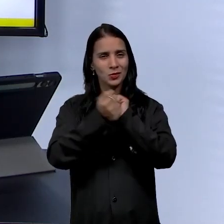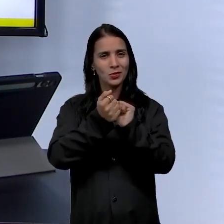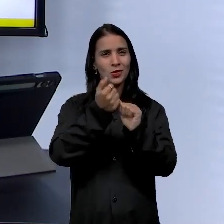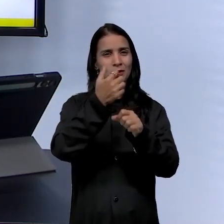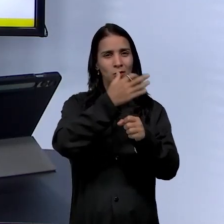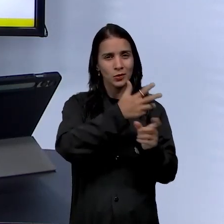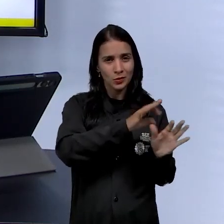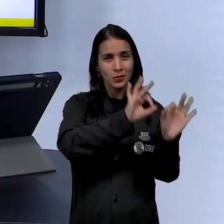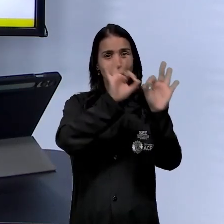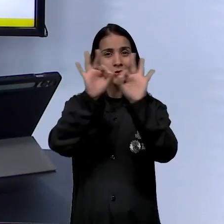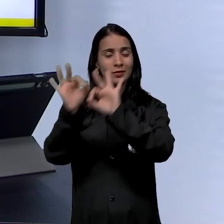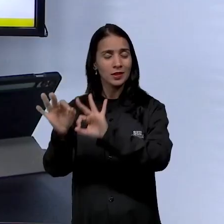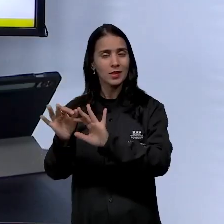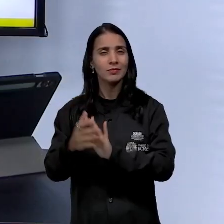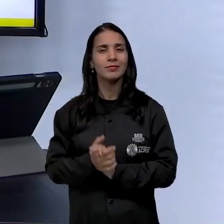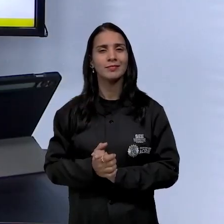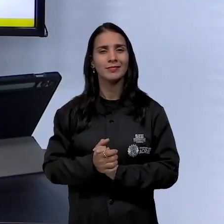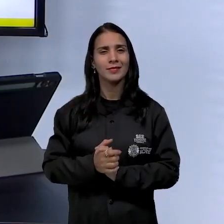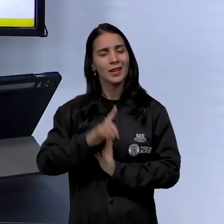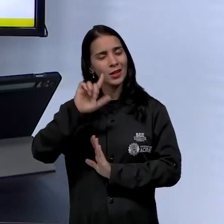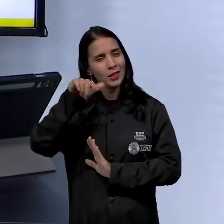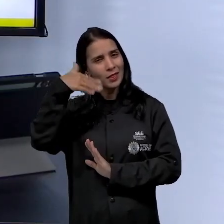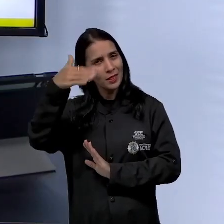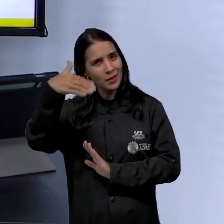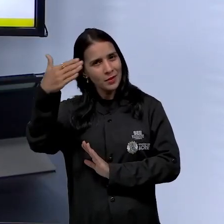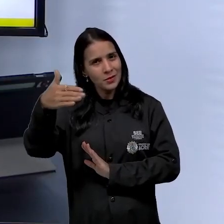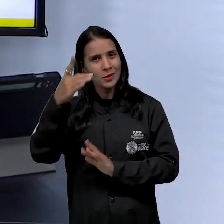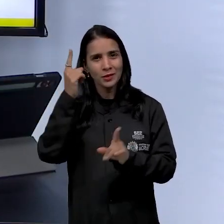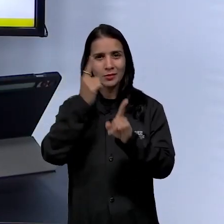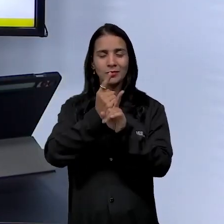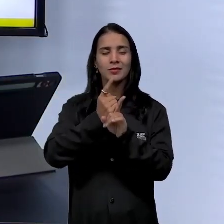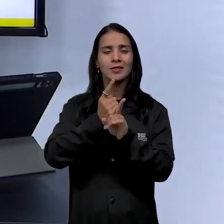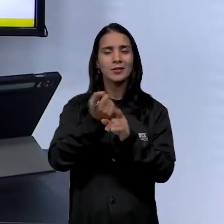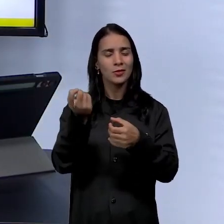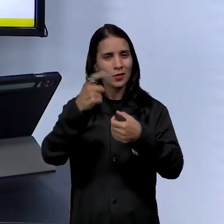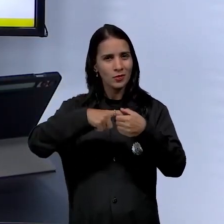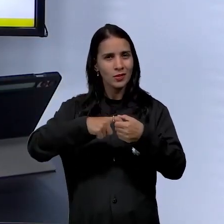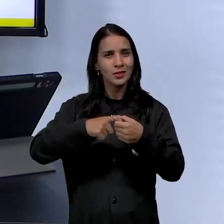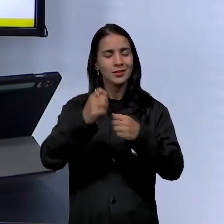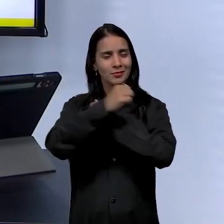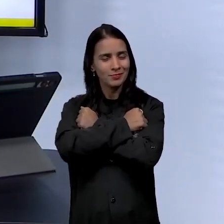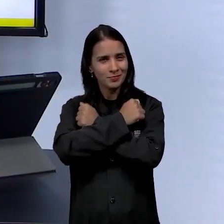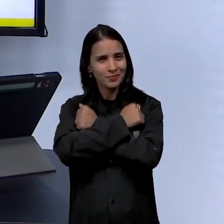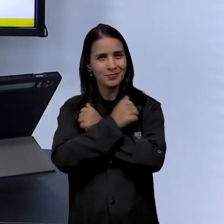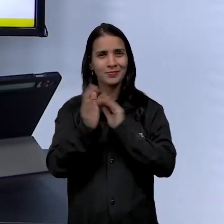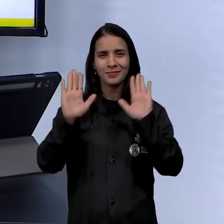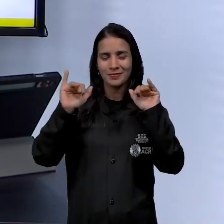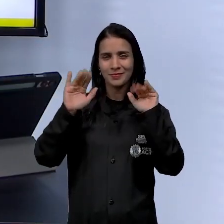Nós iremos nos ver em outras oportunidades. Até lá, forte abraço.